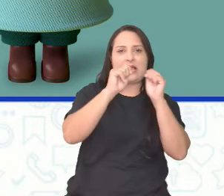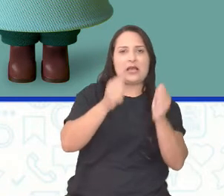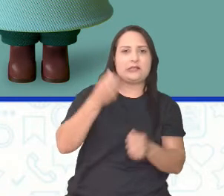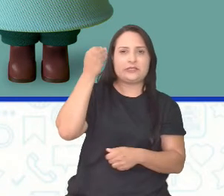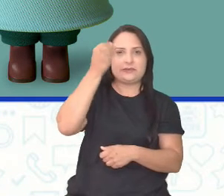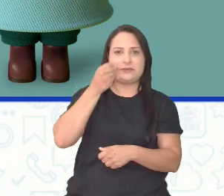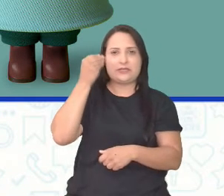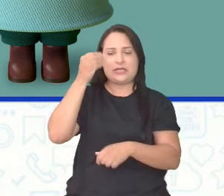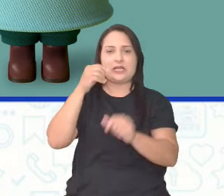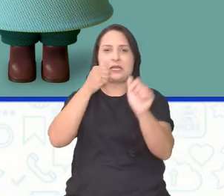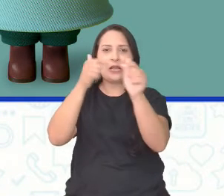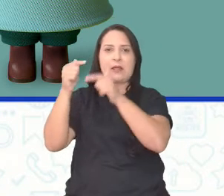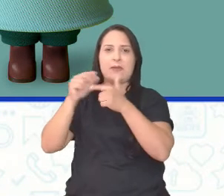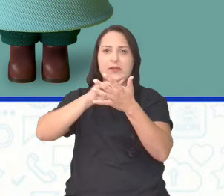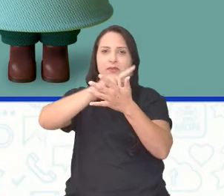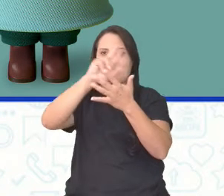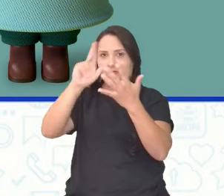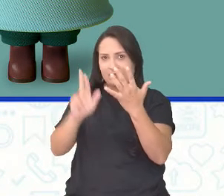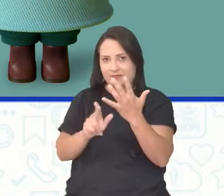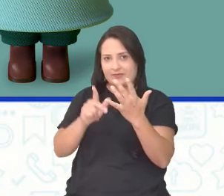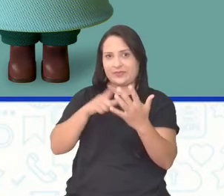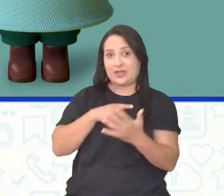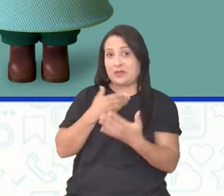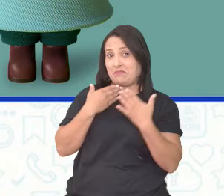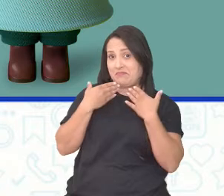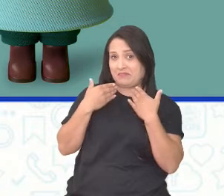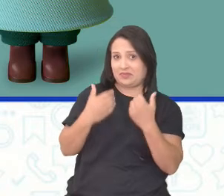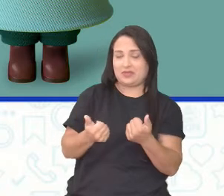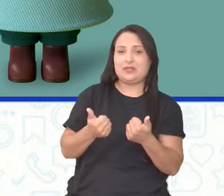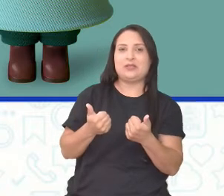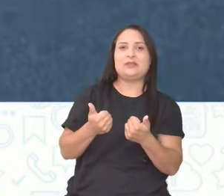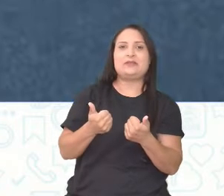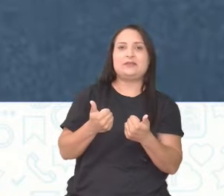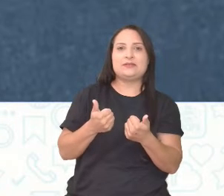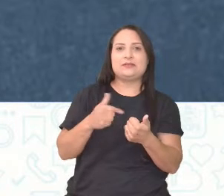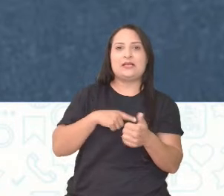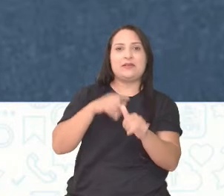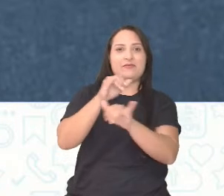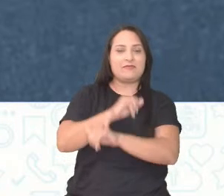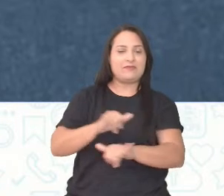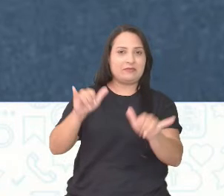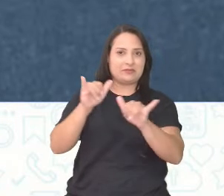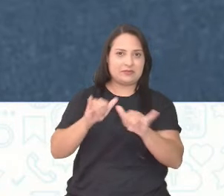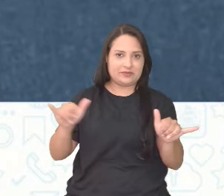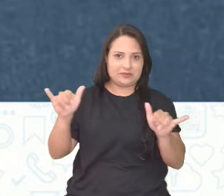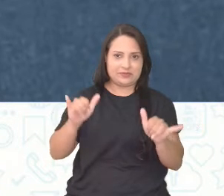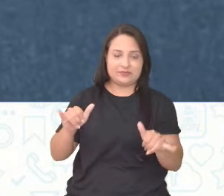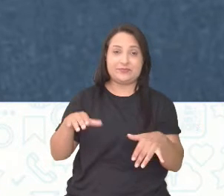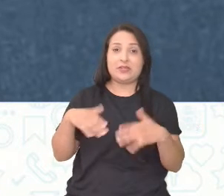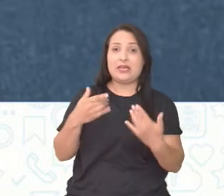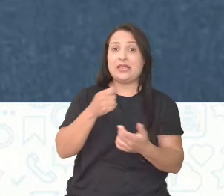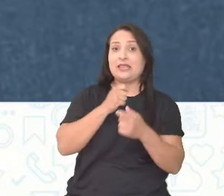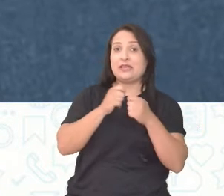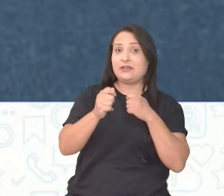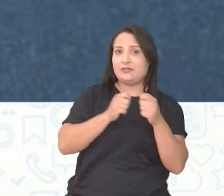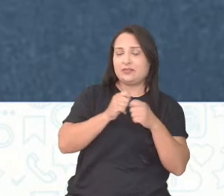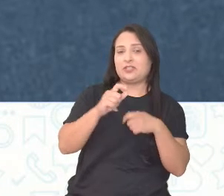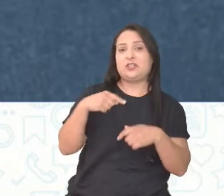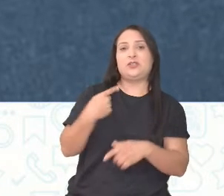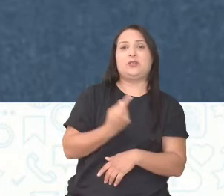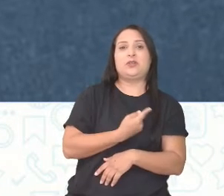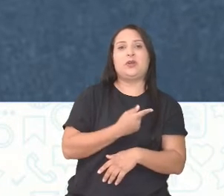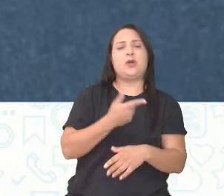experiências e trabalhos diversos. Sendo assim, é um ótimo recurso de fonte de informações. É por meio da entrevista que a gente